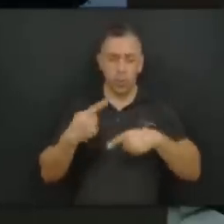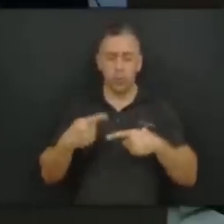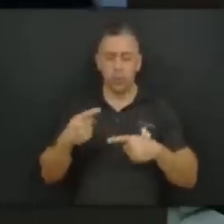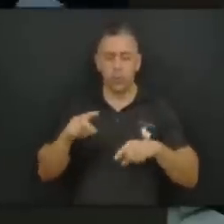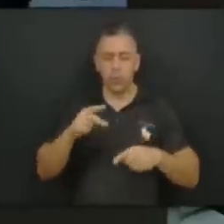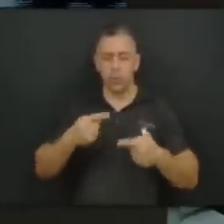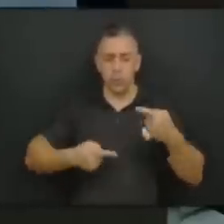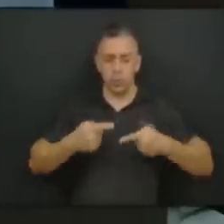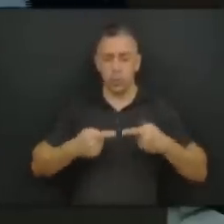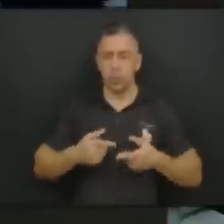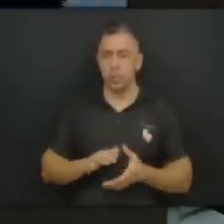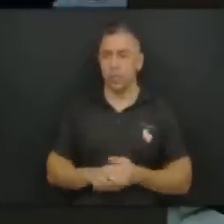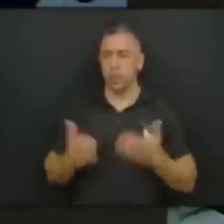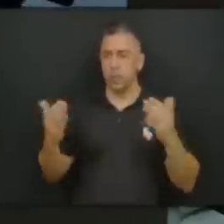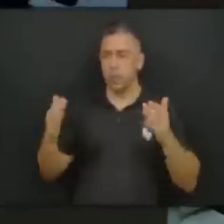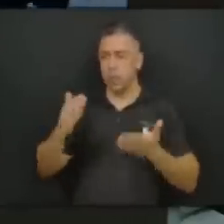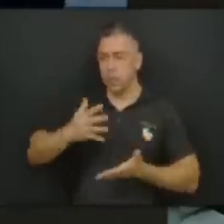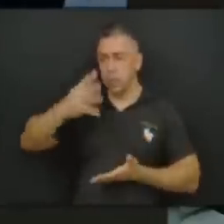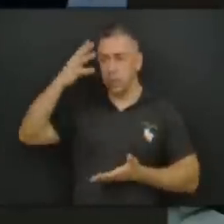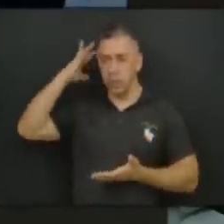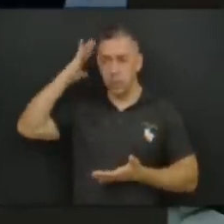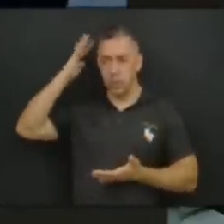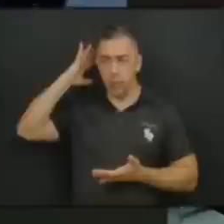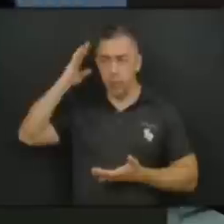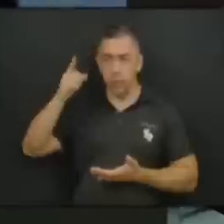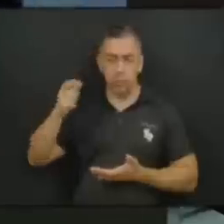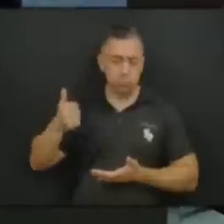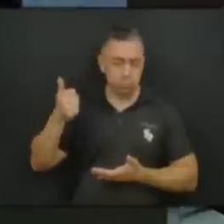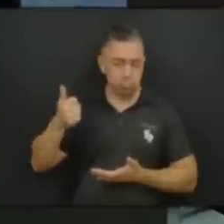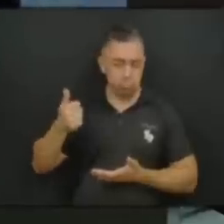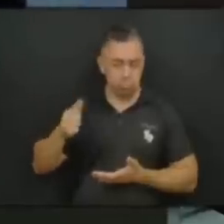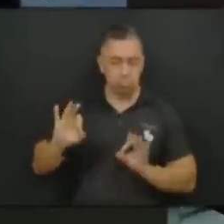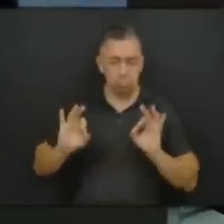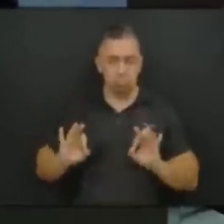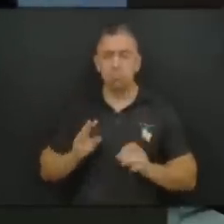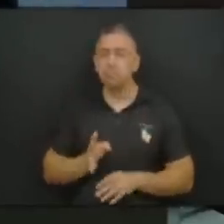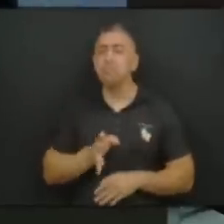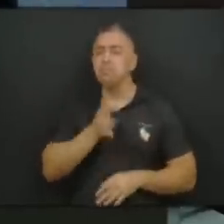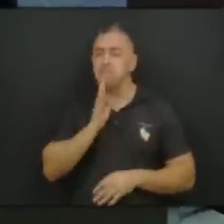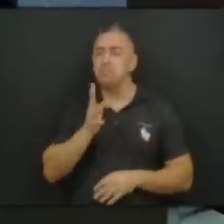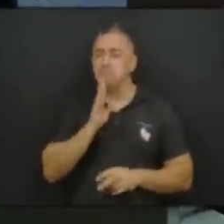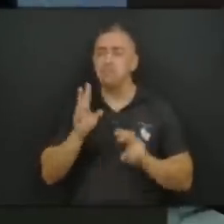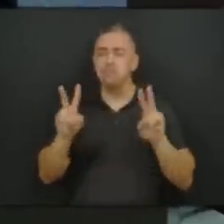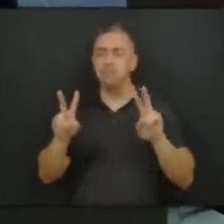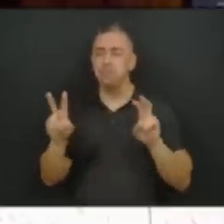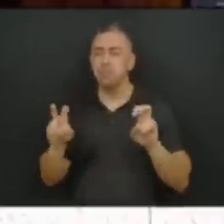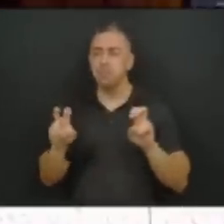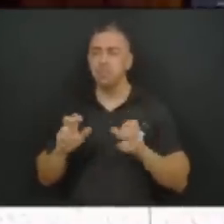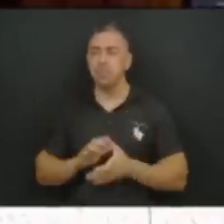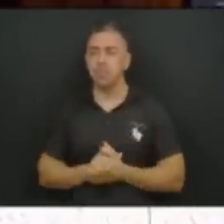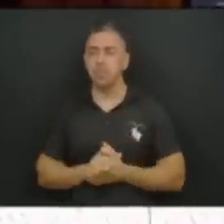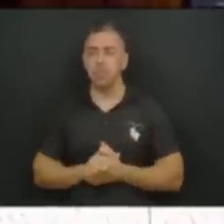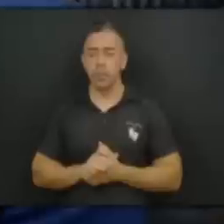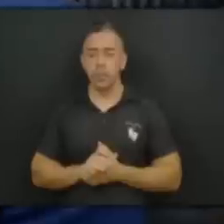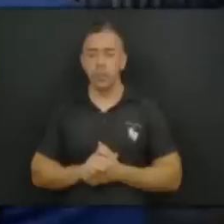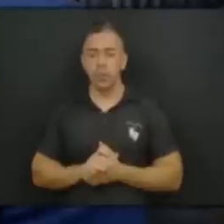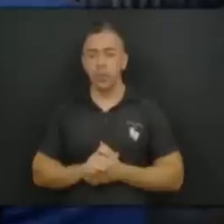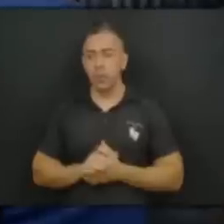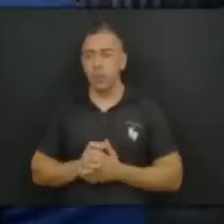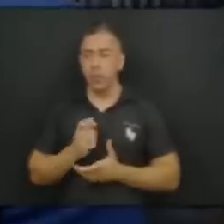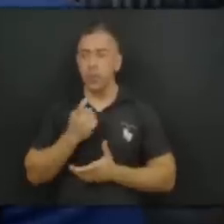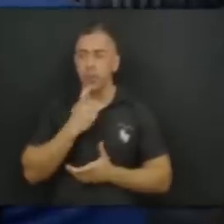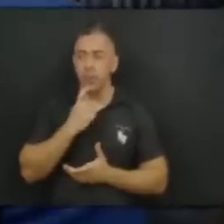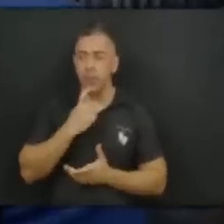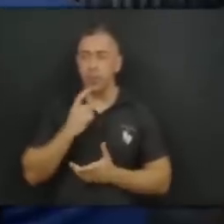obrigado e Parabéns deputado Romanelli vosso cereja conhece do assunto o deputado do Guto uma